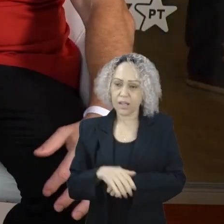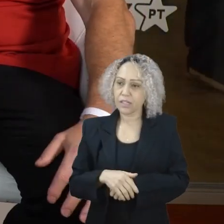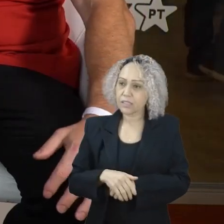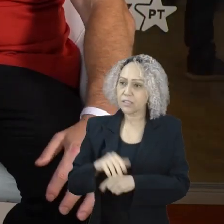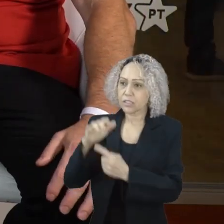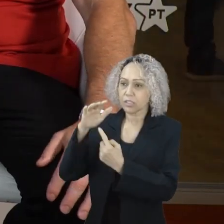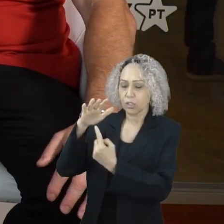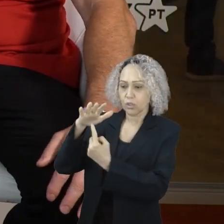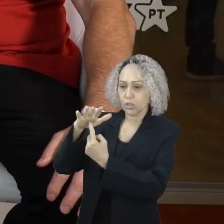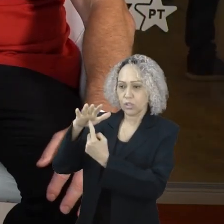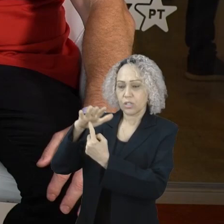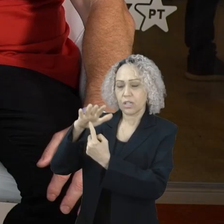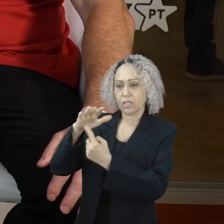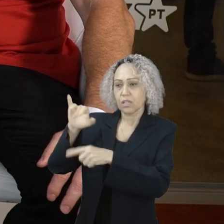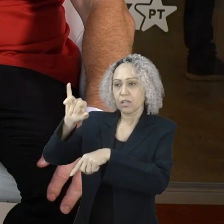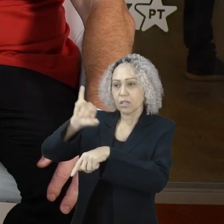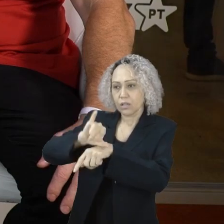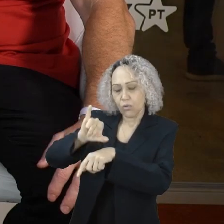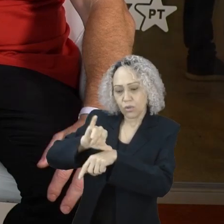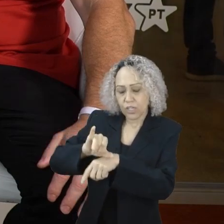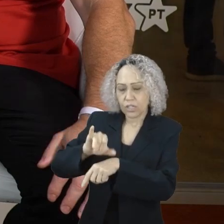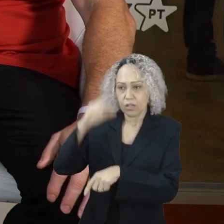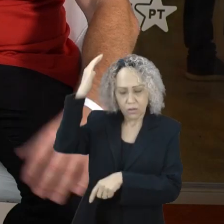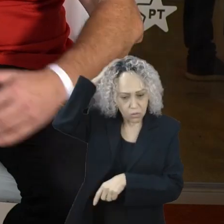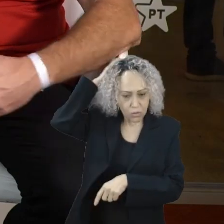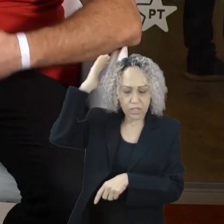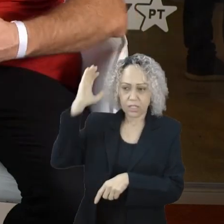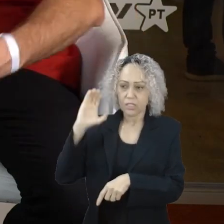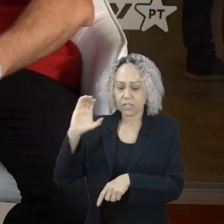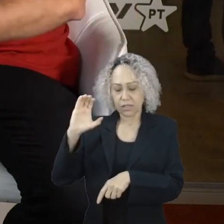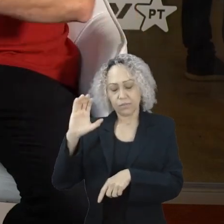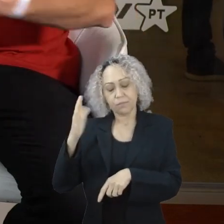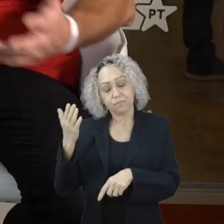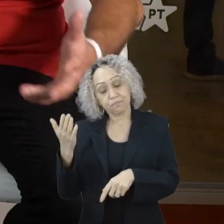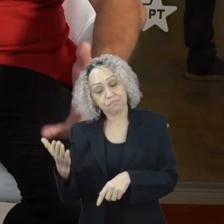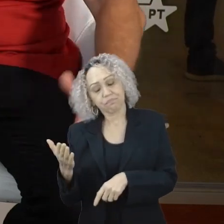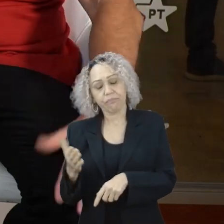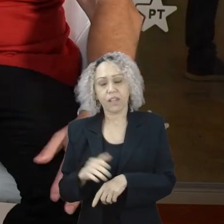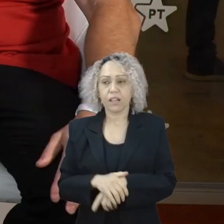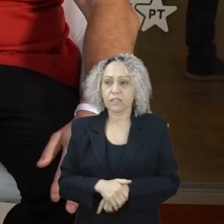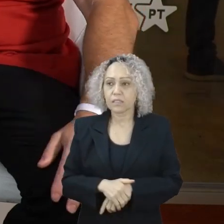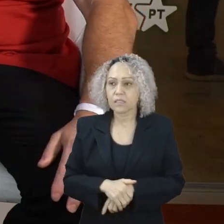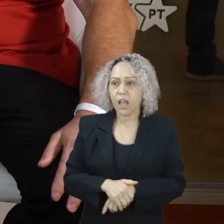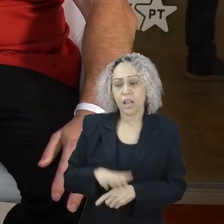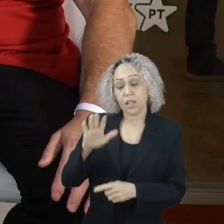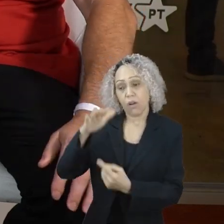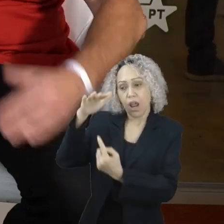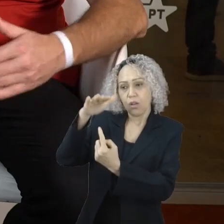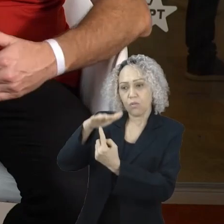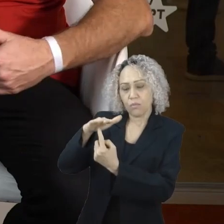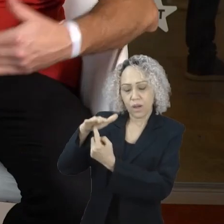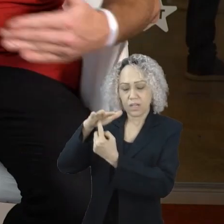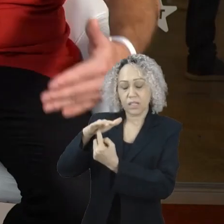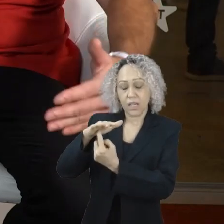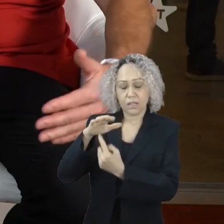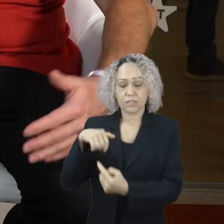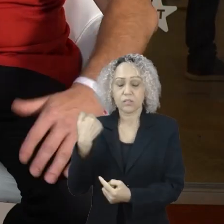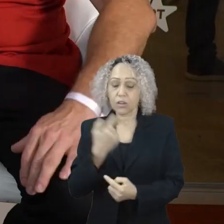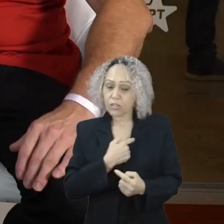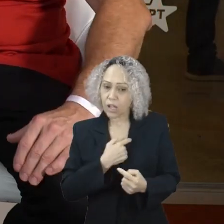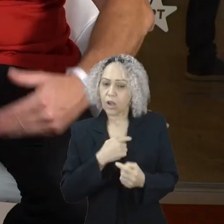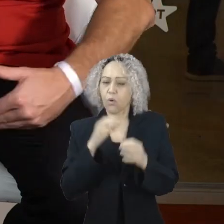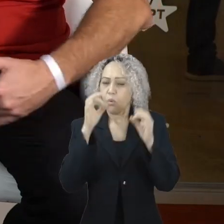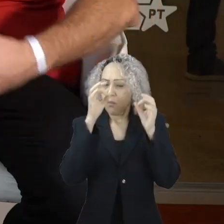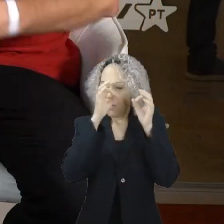minha atuação aqui como deputado federal. O Paraná, todos acompanharam a eleição presidencial, é um estado mais